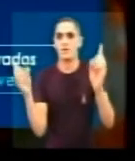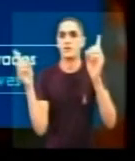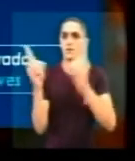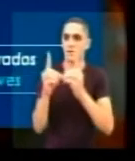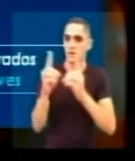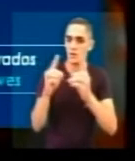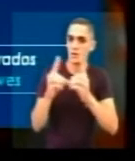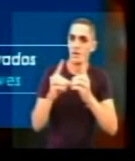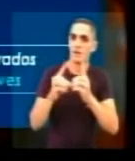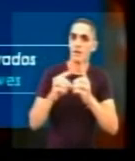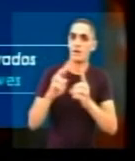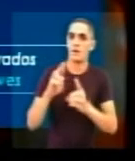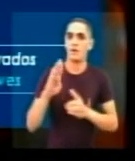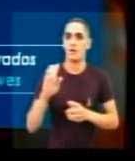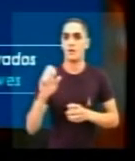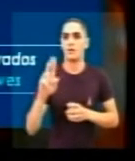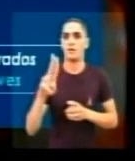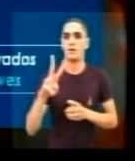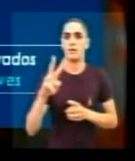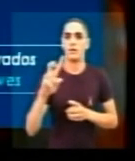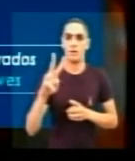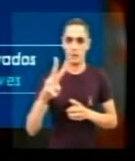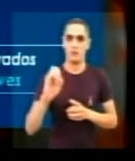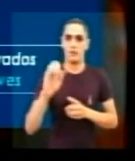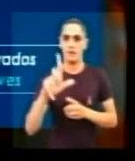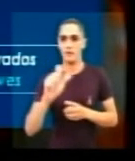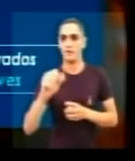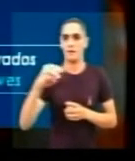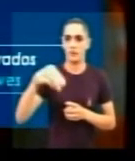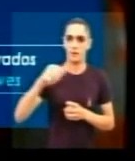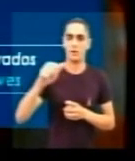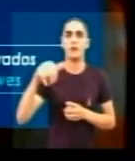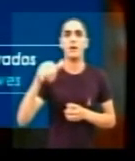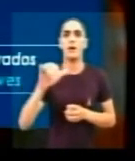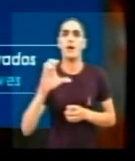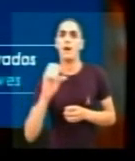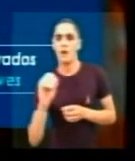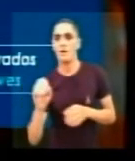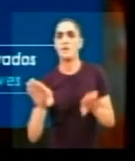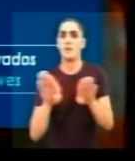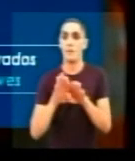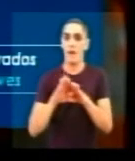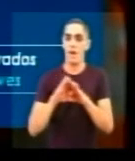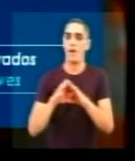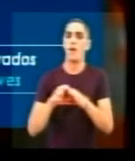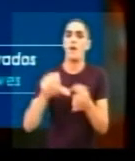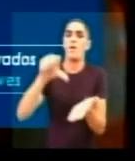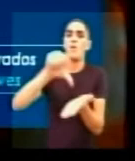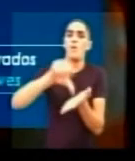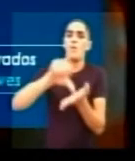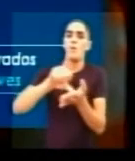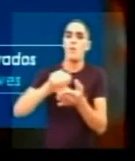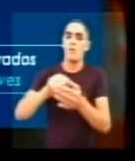UBS Vila Maior e o Vetorazo, que são as duas unidades que estão com movimento